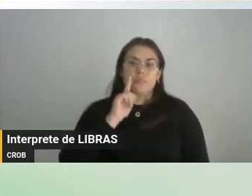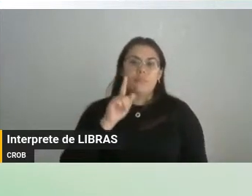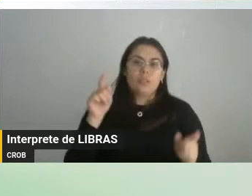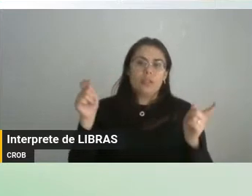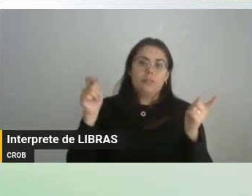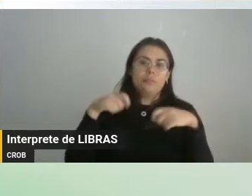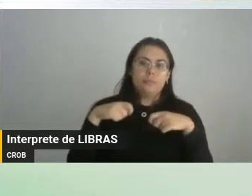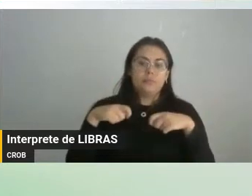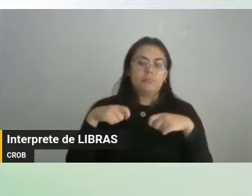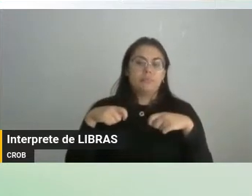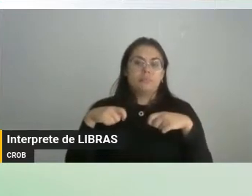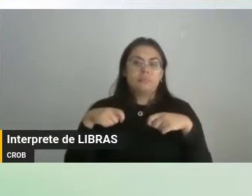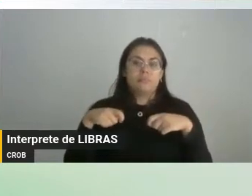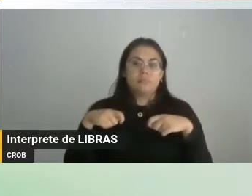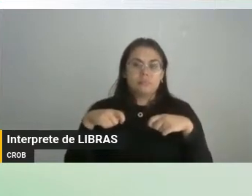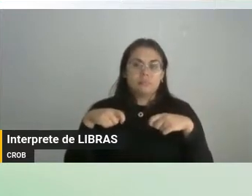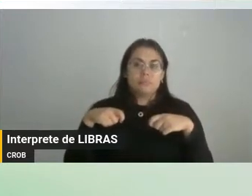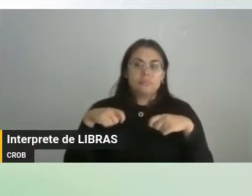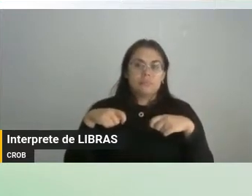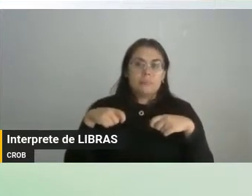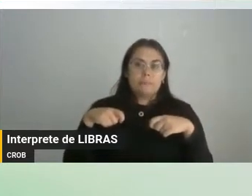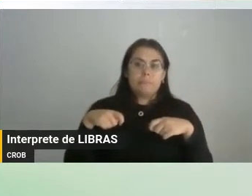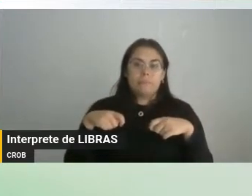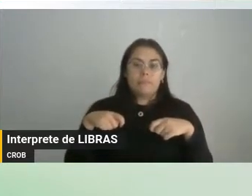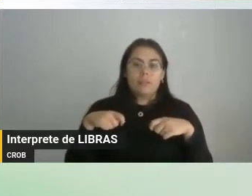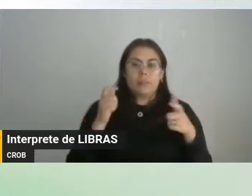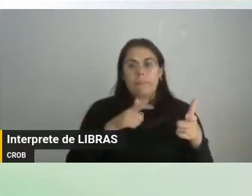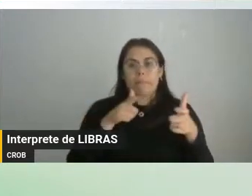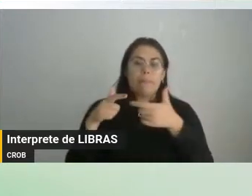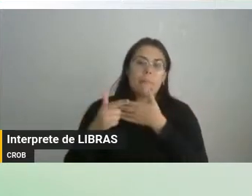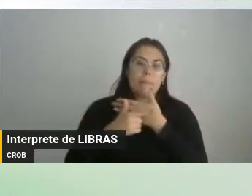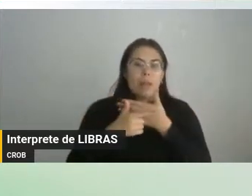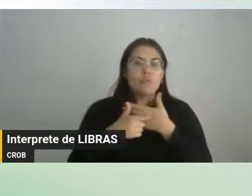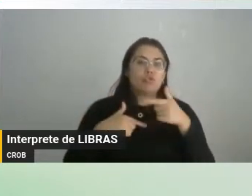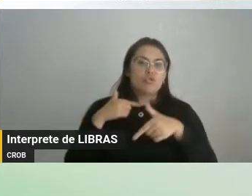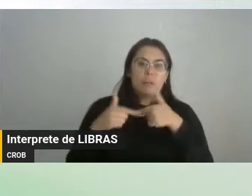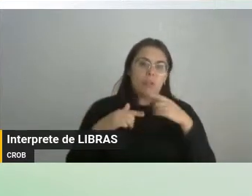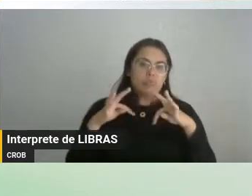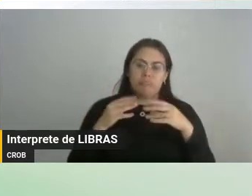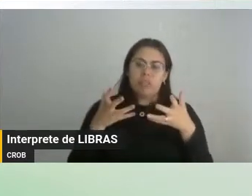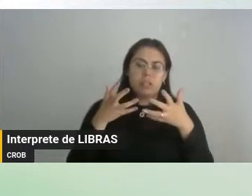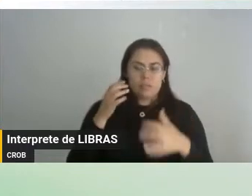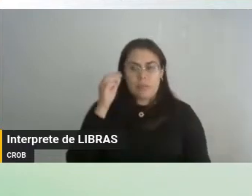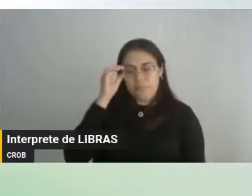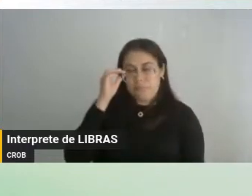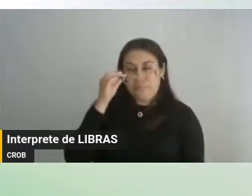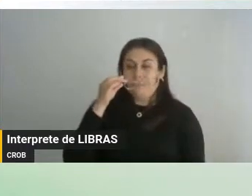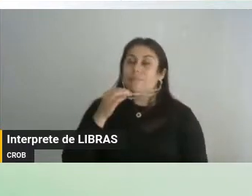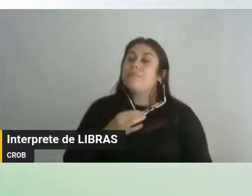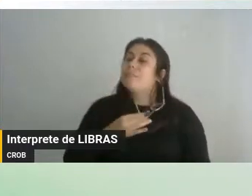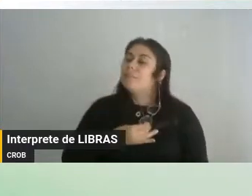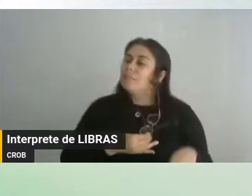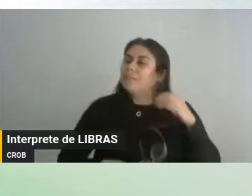de atingir essas esferas de papel de emprego, o que elas quiserem. Muito obrigada, doutora Daniela.